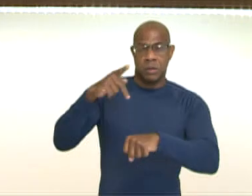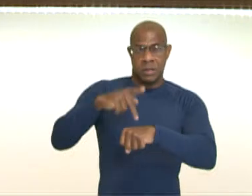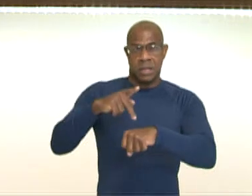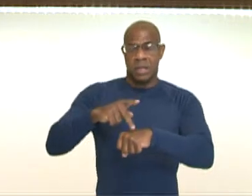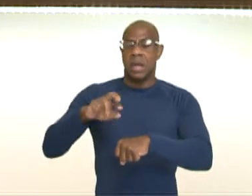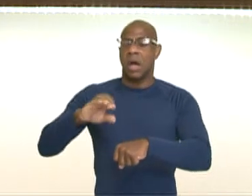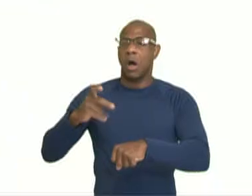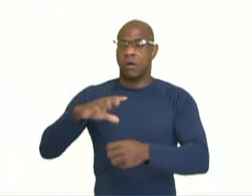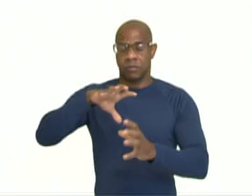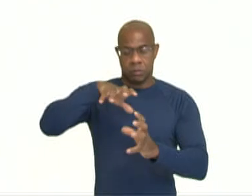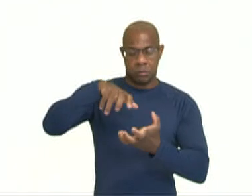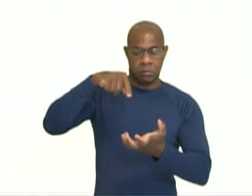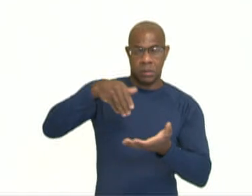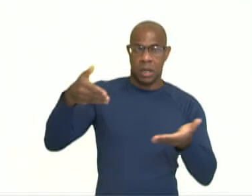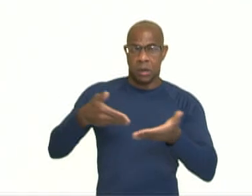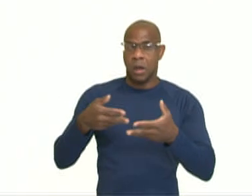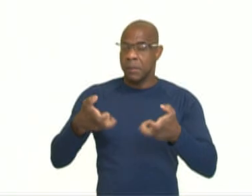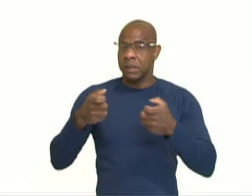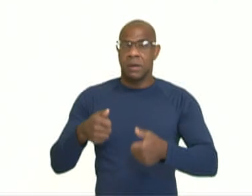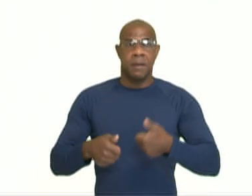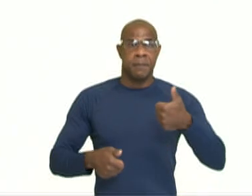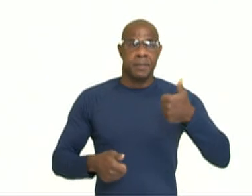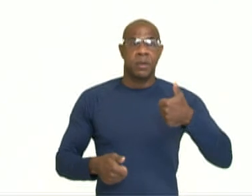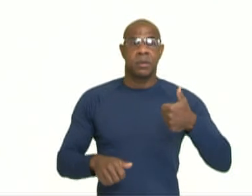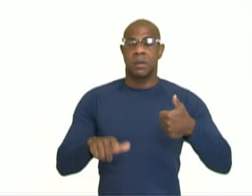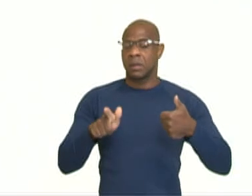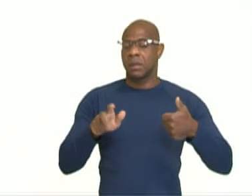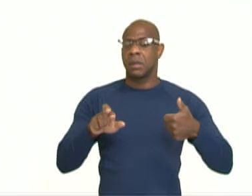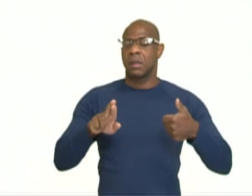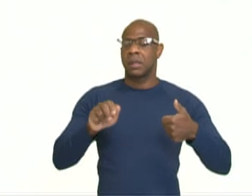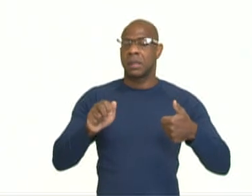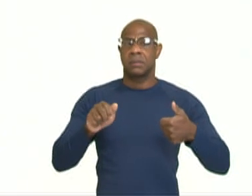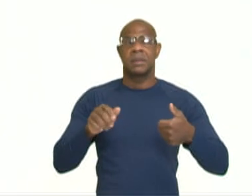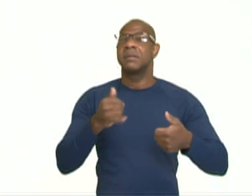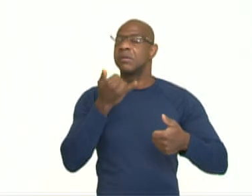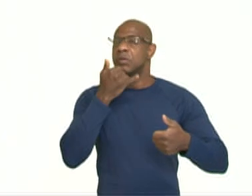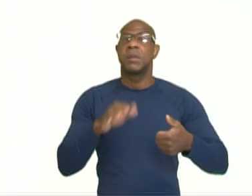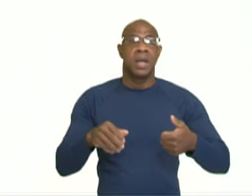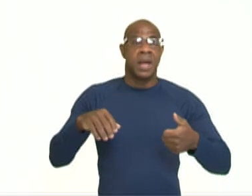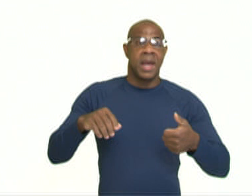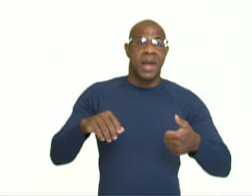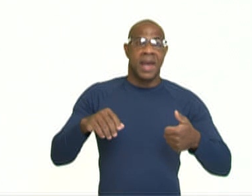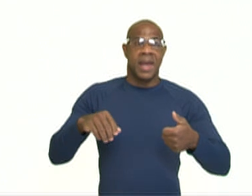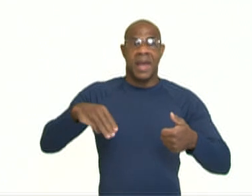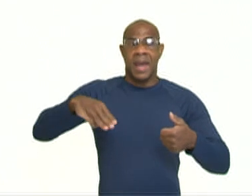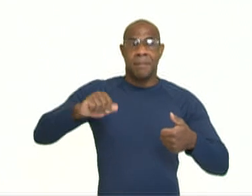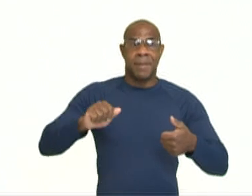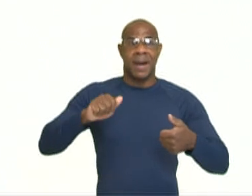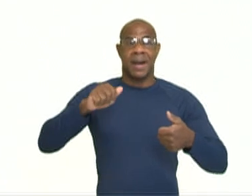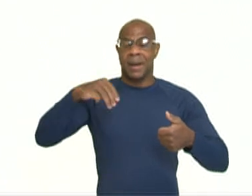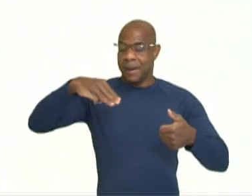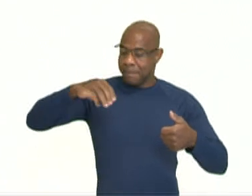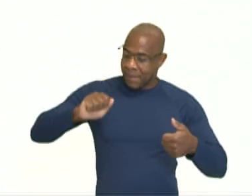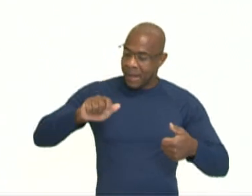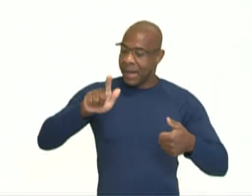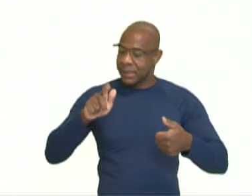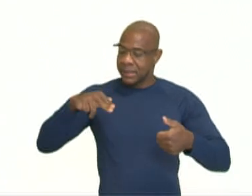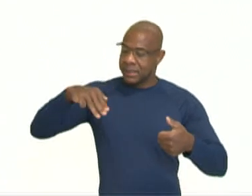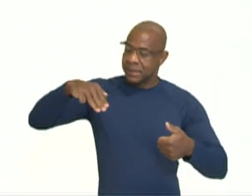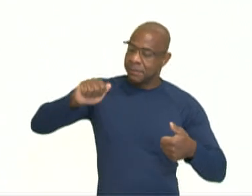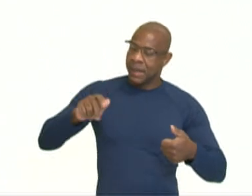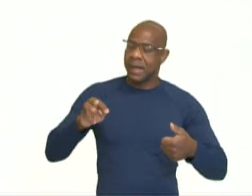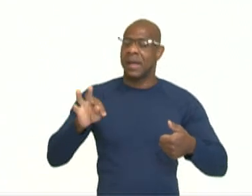nosso planeta. Vamos observar a primeira, que é a chamada rocha magmática ou ígnea. Ela, literalmente, é